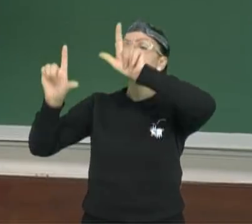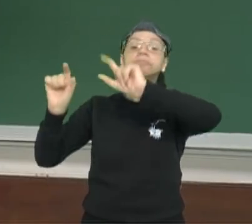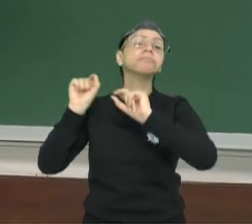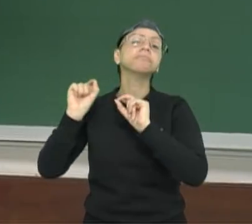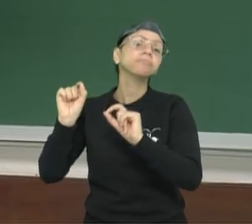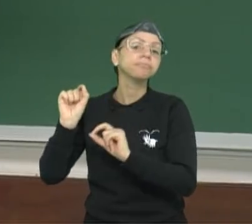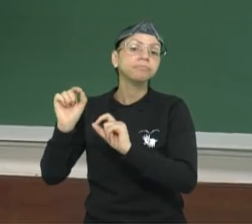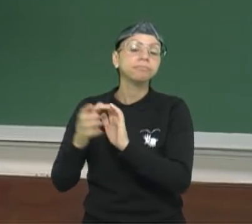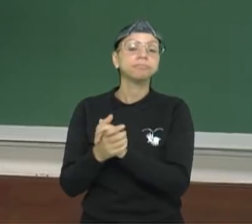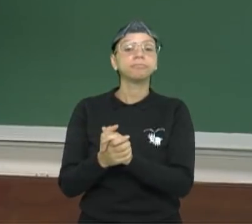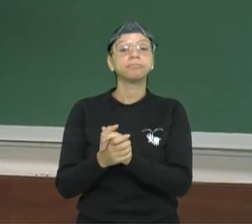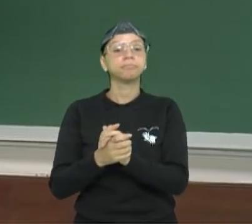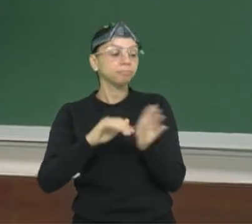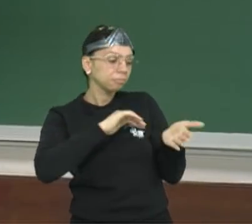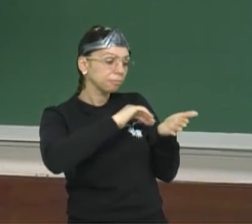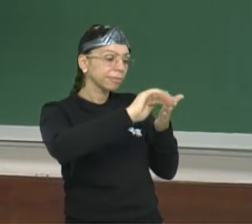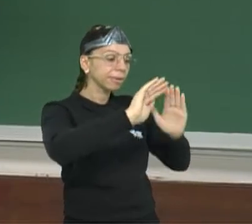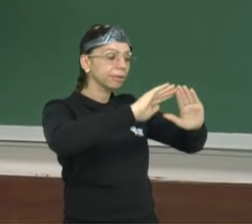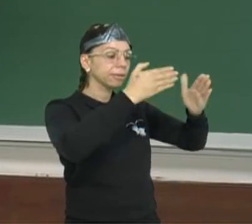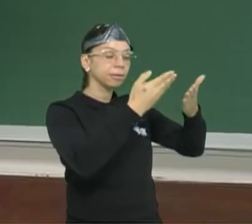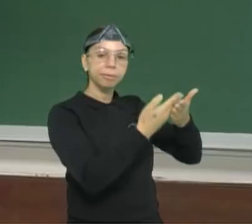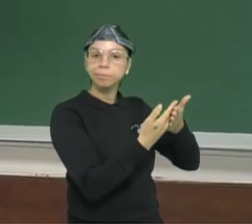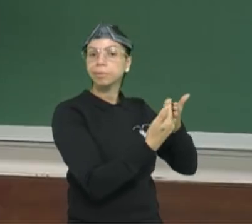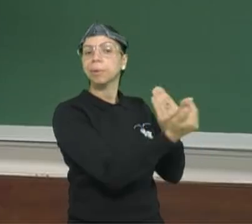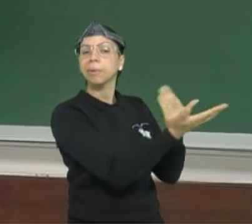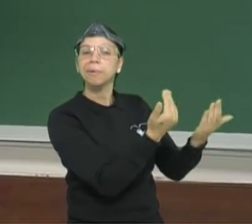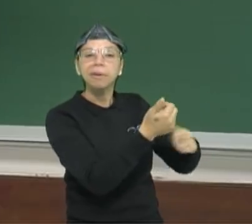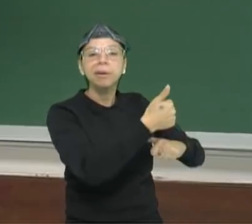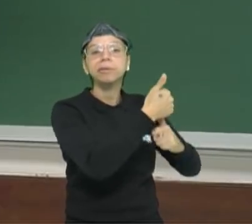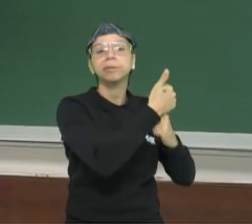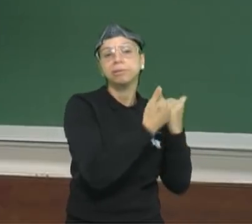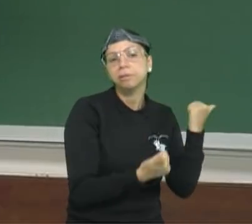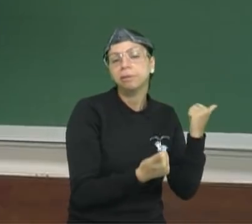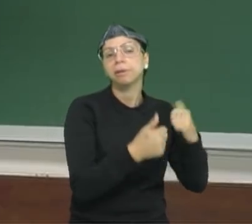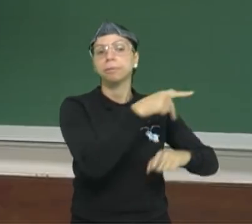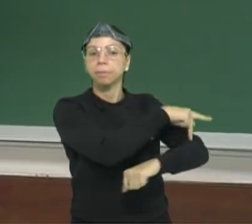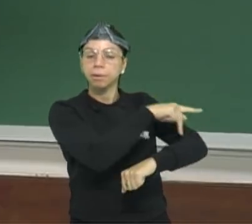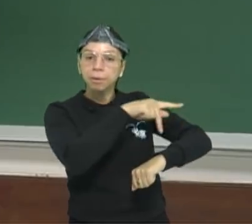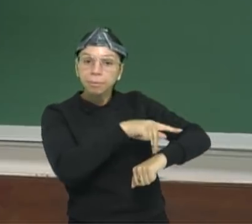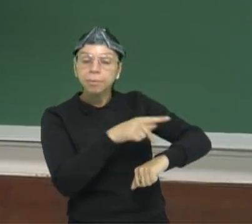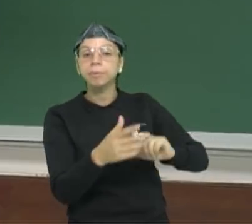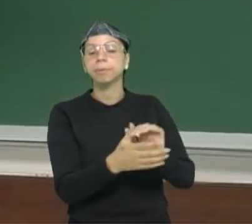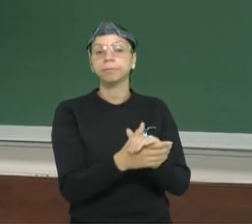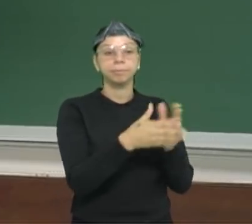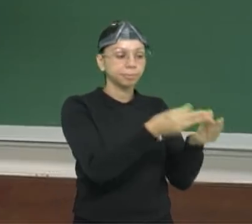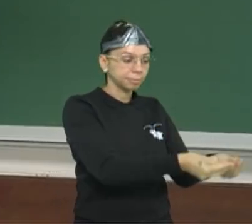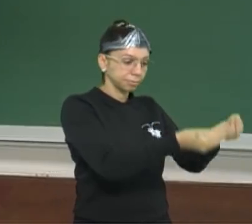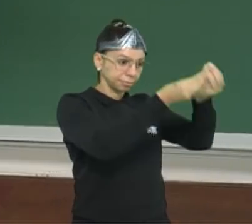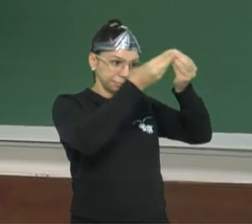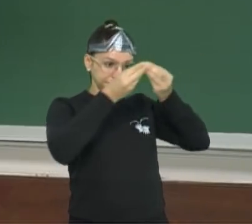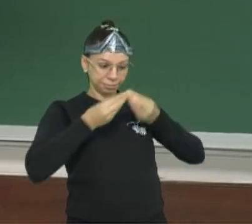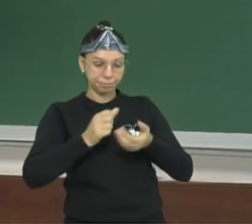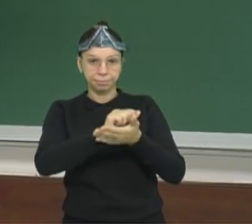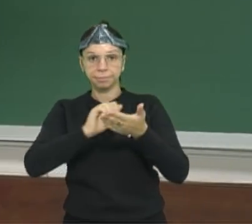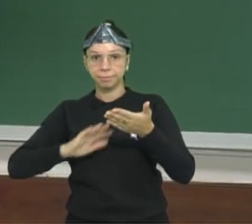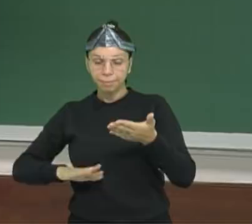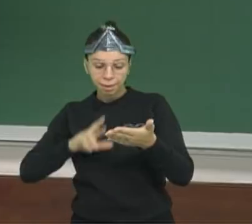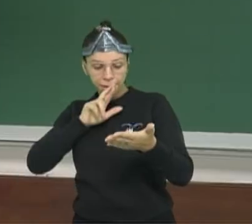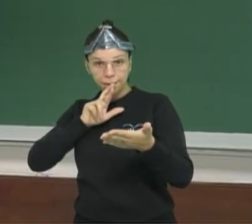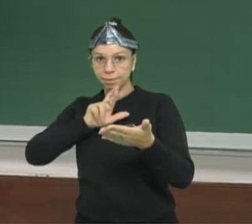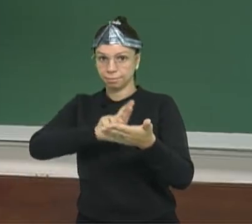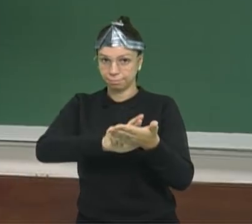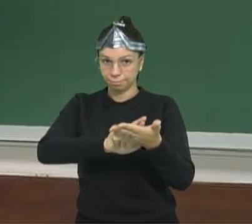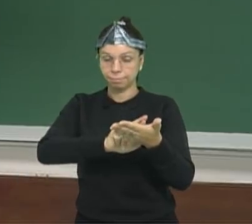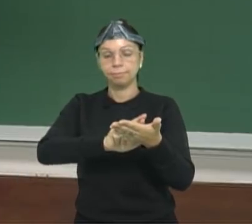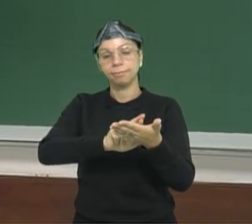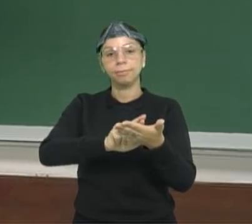fazer? Liga na escola, fala com a sua diretora, com a sua pedagoga, pega o seu kit impresso, não esquece de fazer isso,